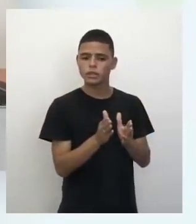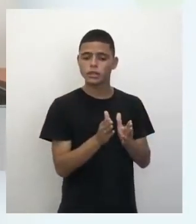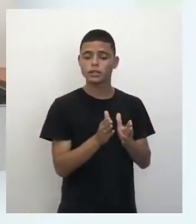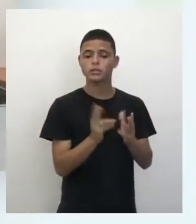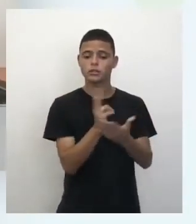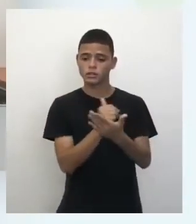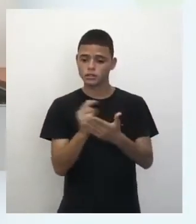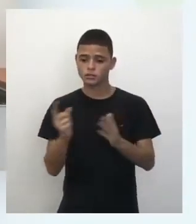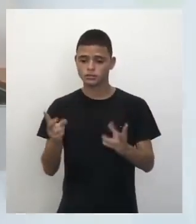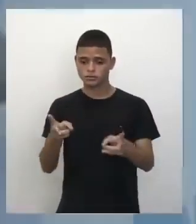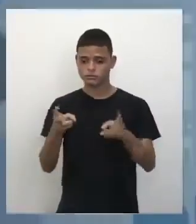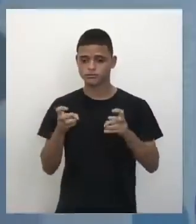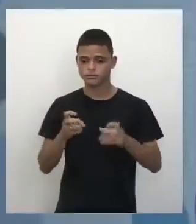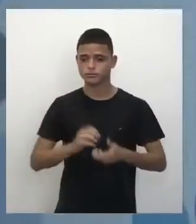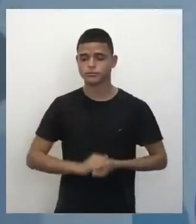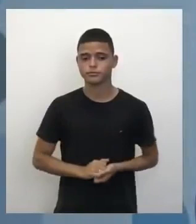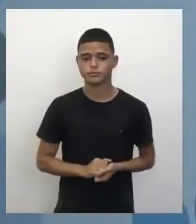passa.